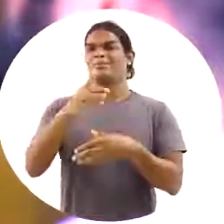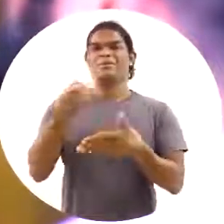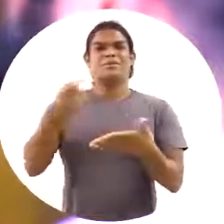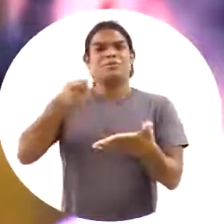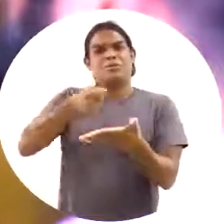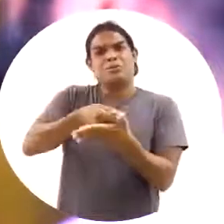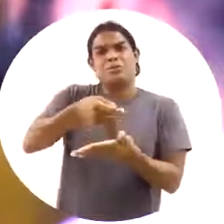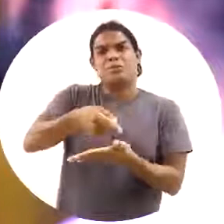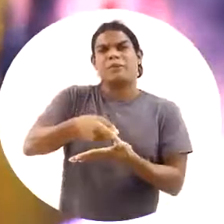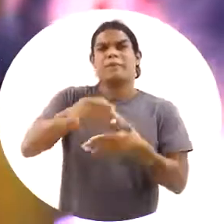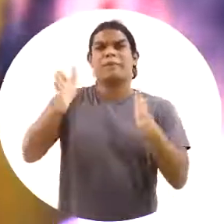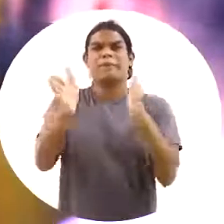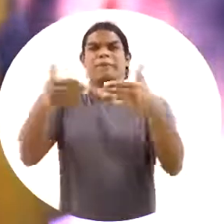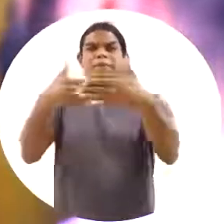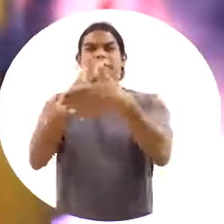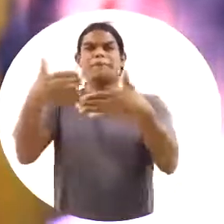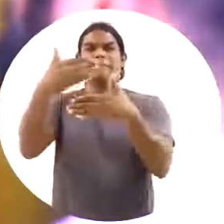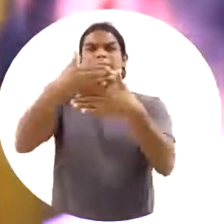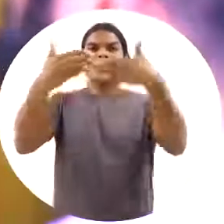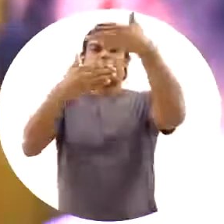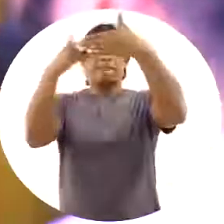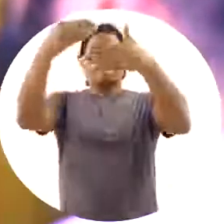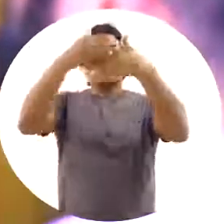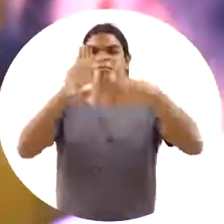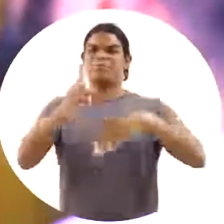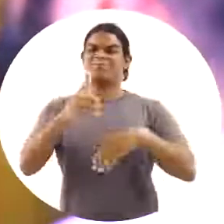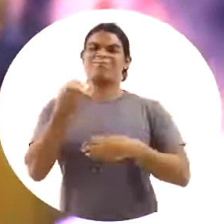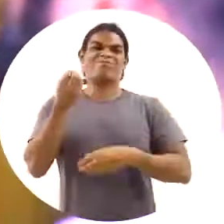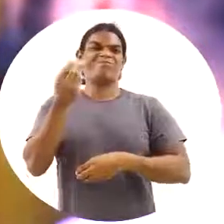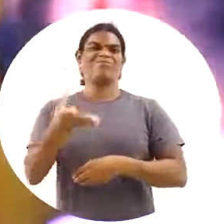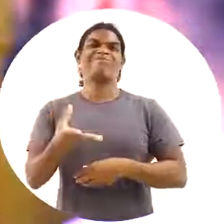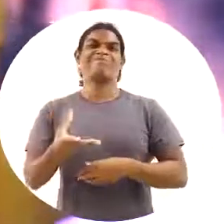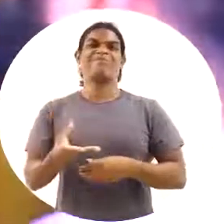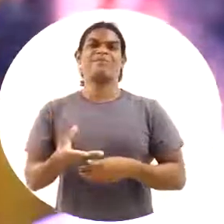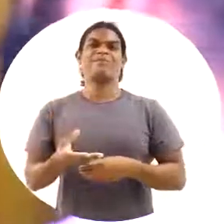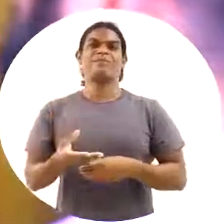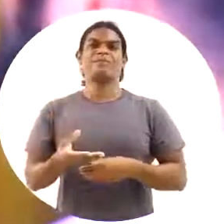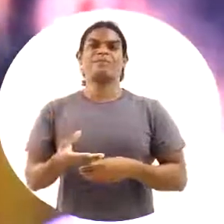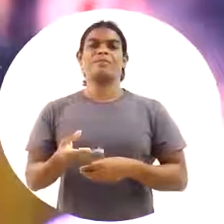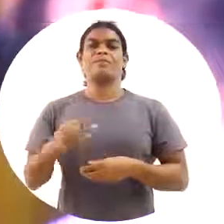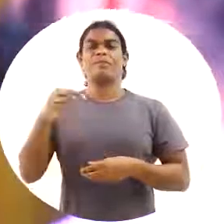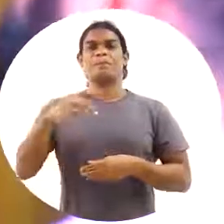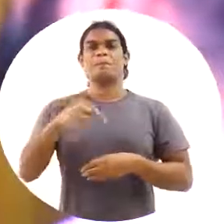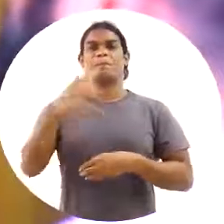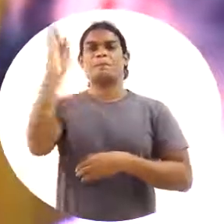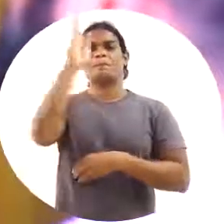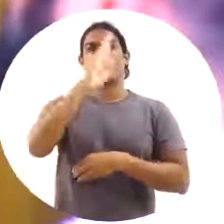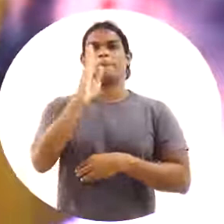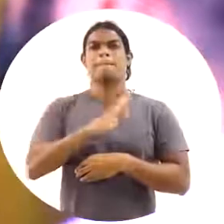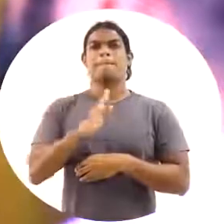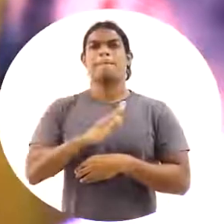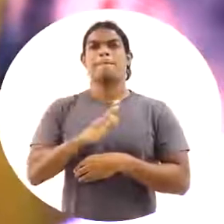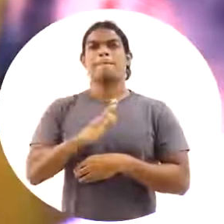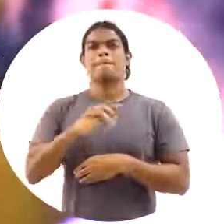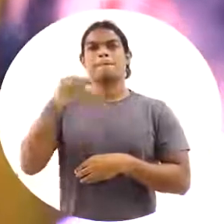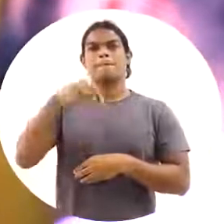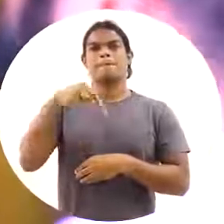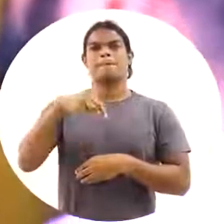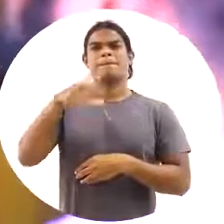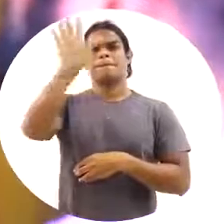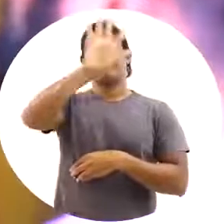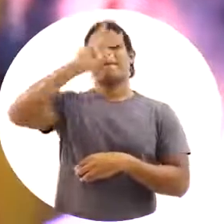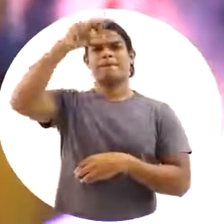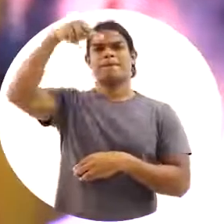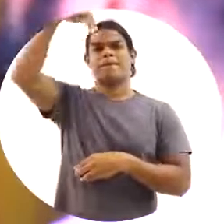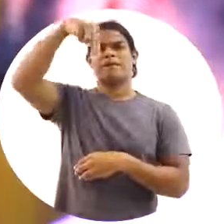Comprar o tijolo dessa olaria, por exemplo, não era sustentável, ou seja, a gente não tem Entendi. Aqui no Brasil, e principalmente no Nordeste